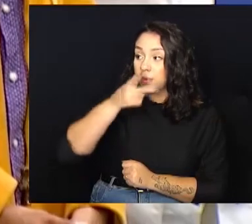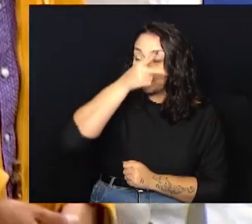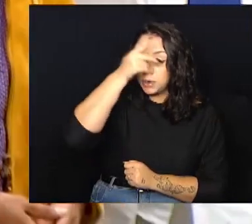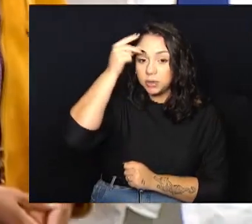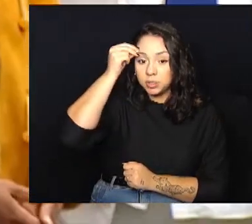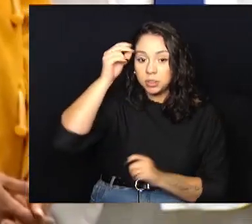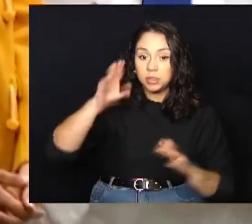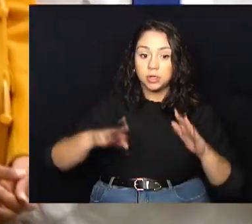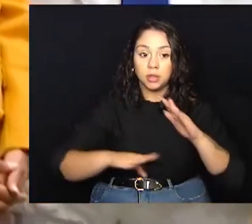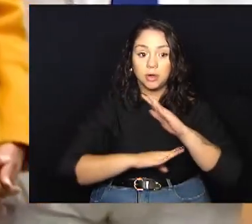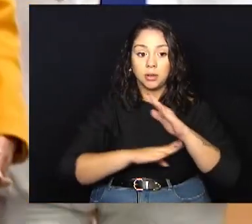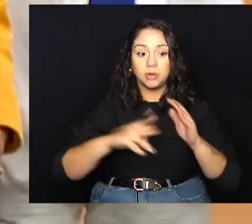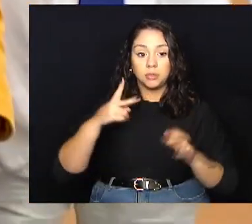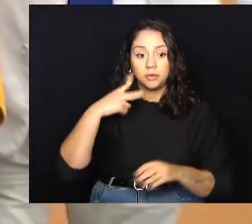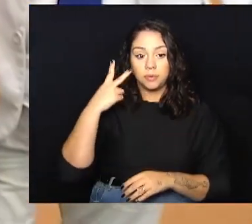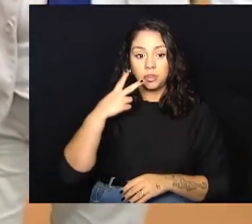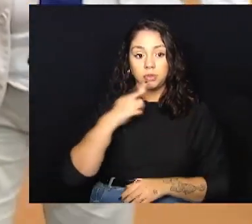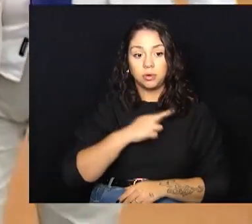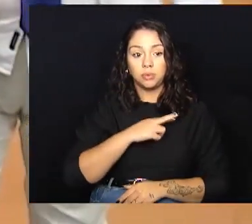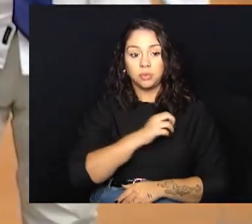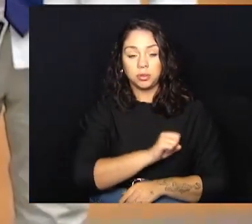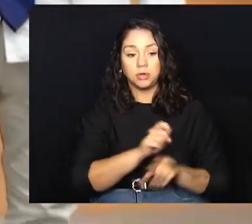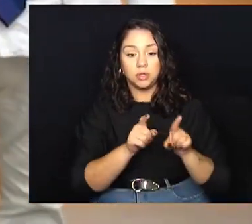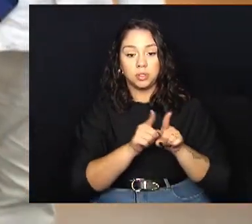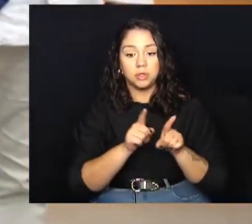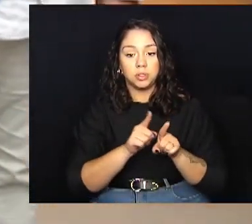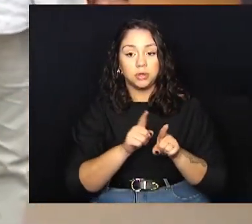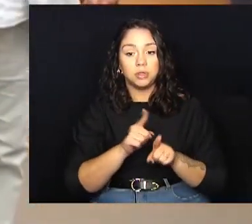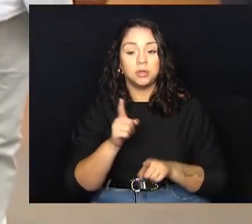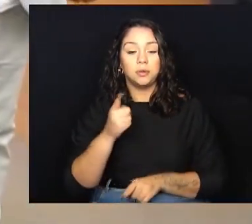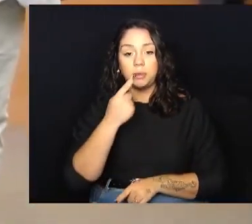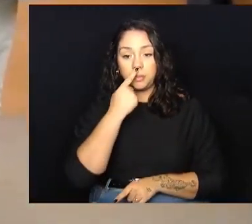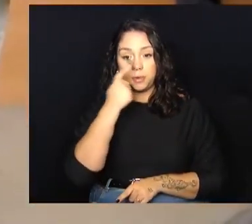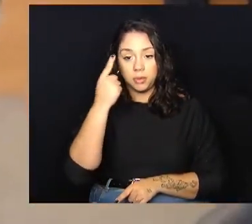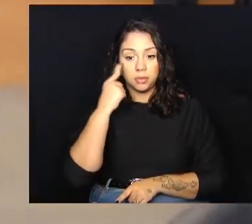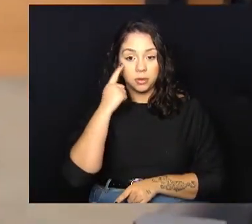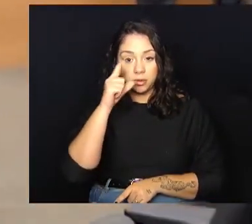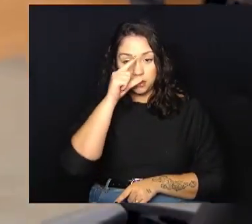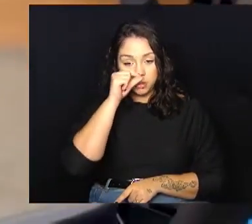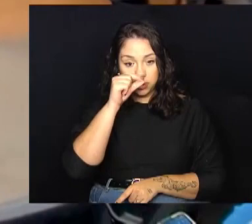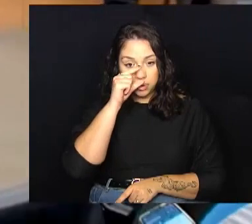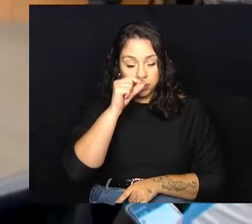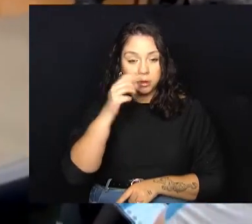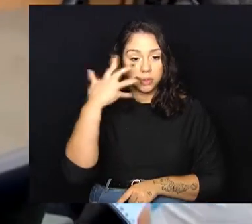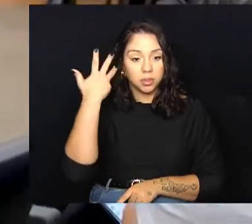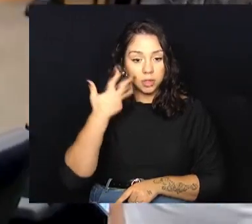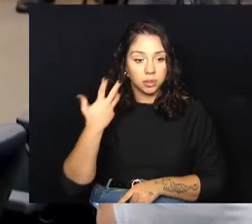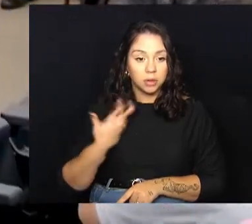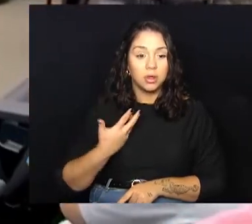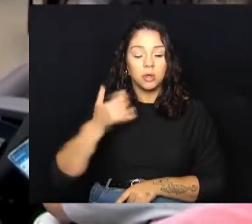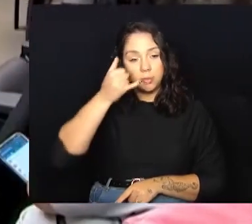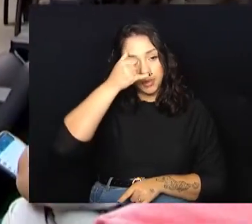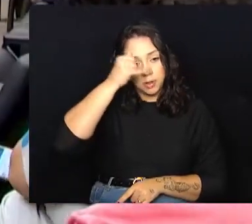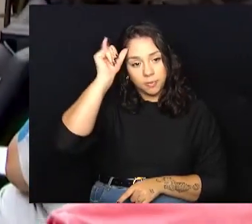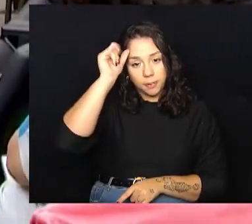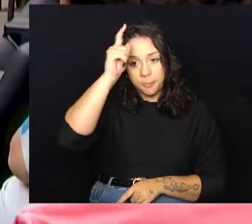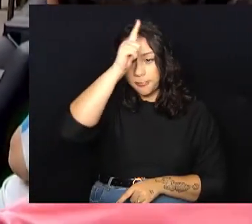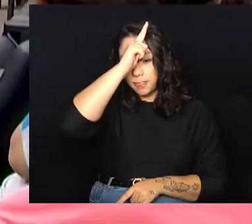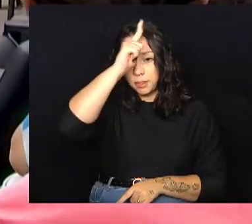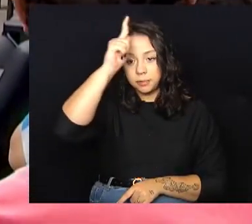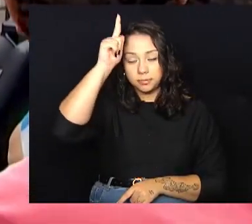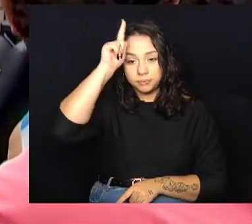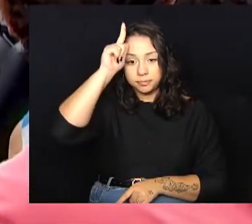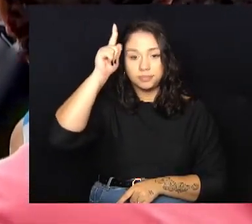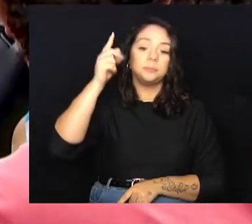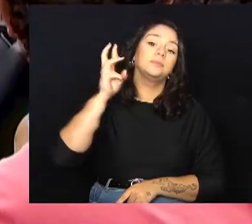Luiz Rossini os parlamentares Arnaldo salvete Paola Miguel Guida Calixto Paulo Buffalo Gustavo peta